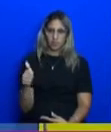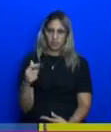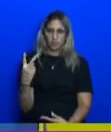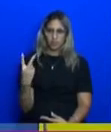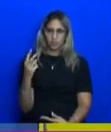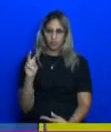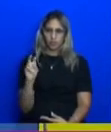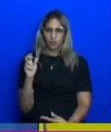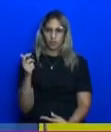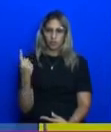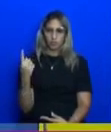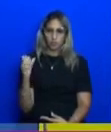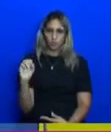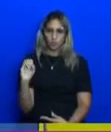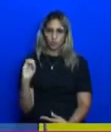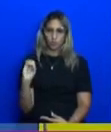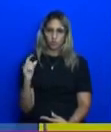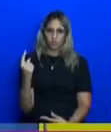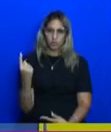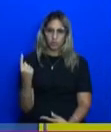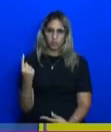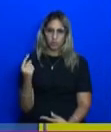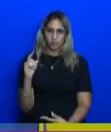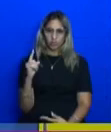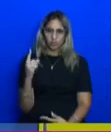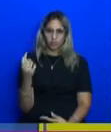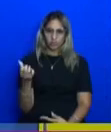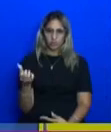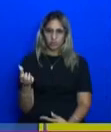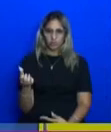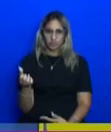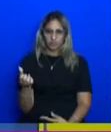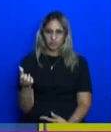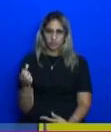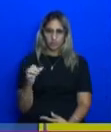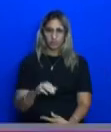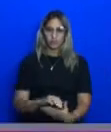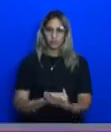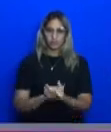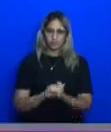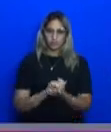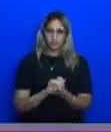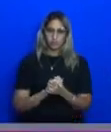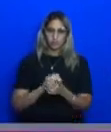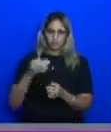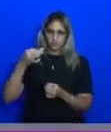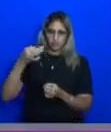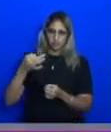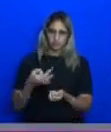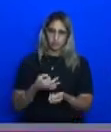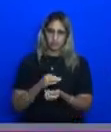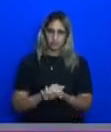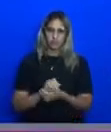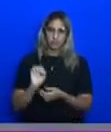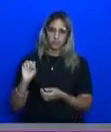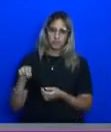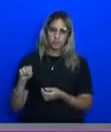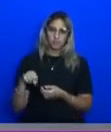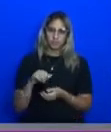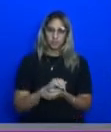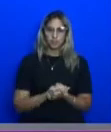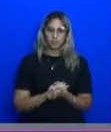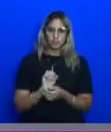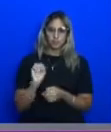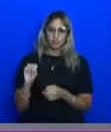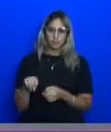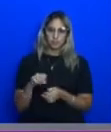11, 25, 18, 01 e 16. Confirmam, auditoras? Sim,